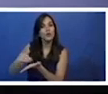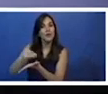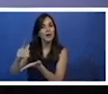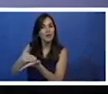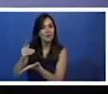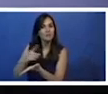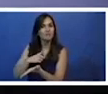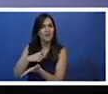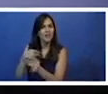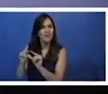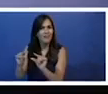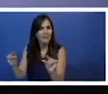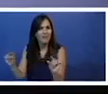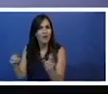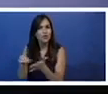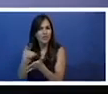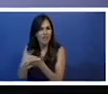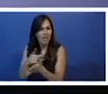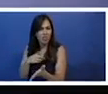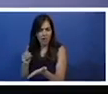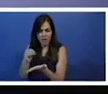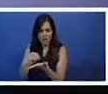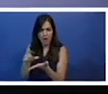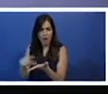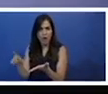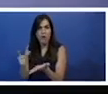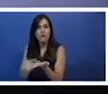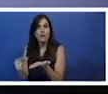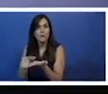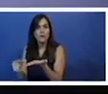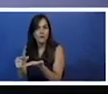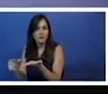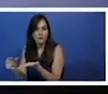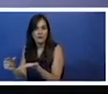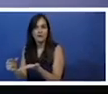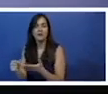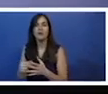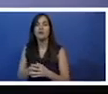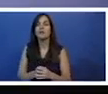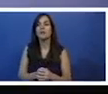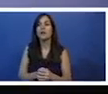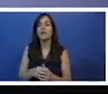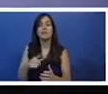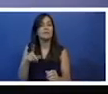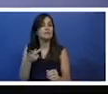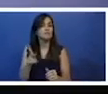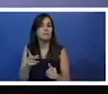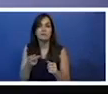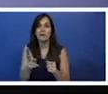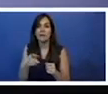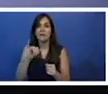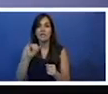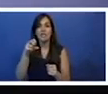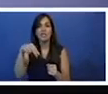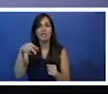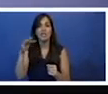os verbos, quando não estão ainda conjugados, eles estão no infinitivo?